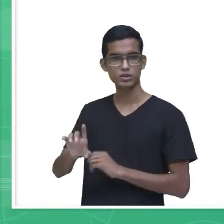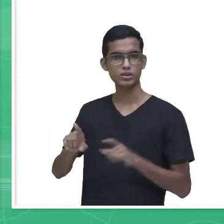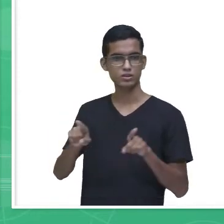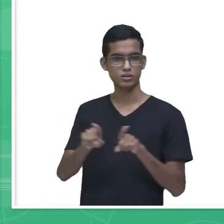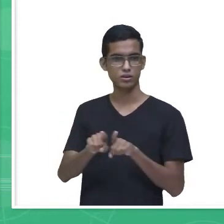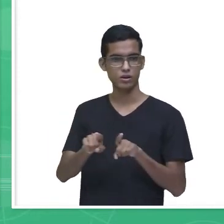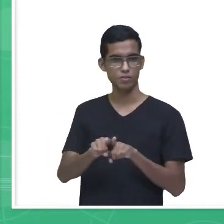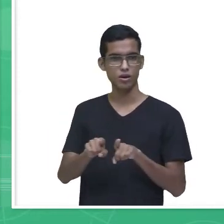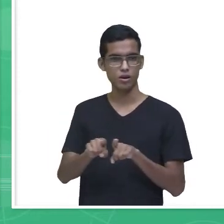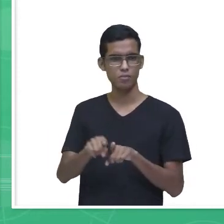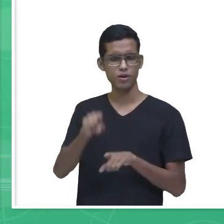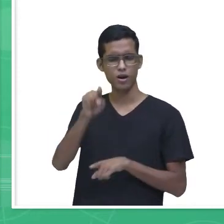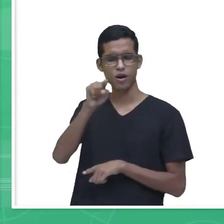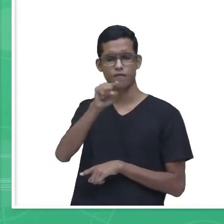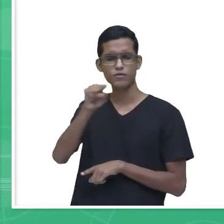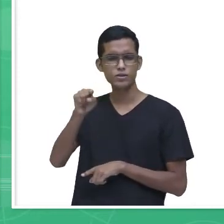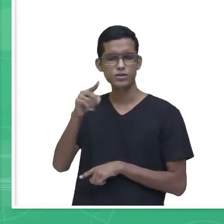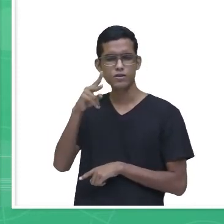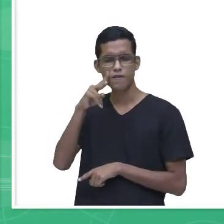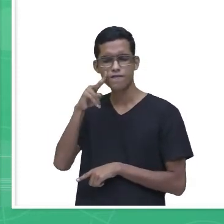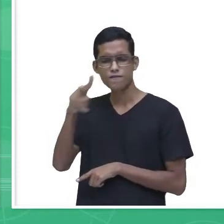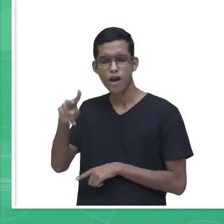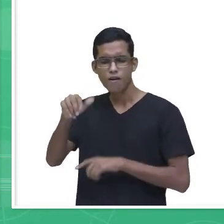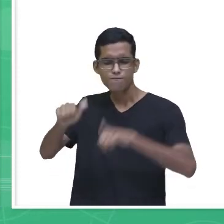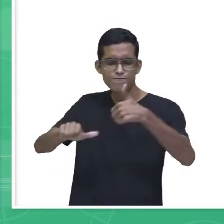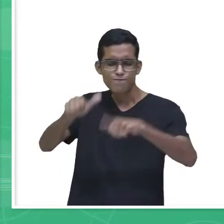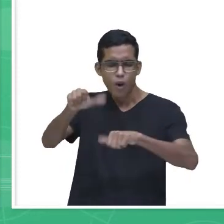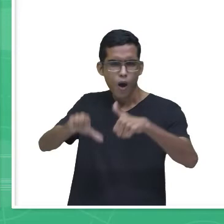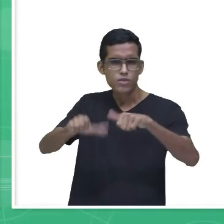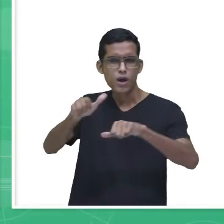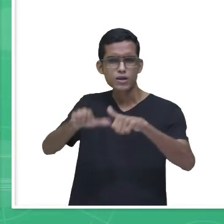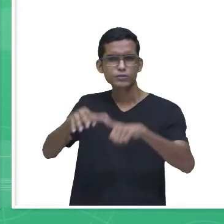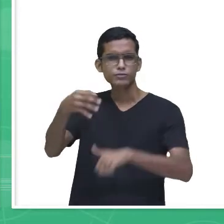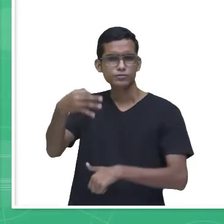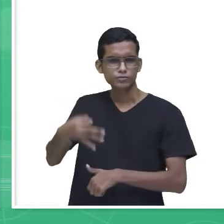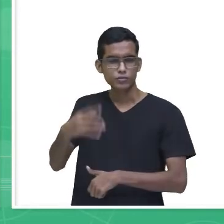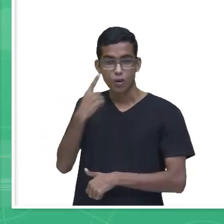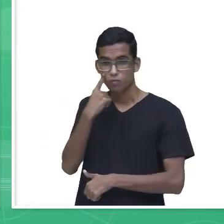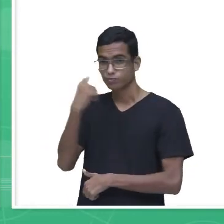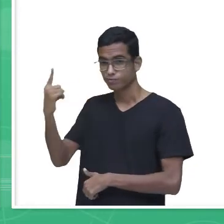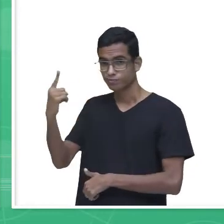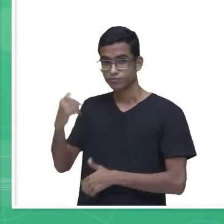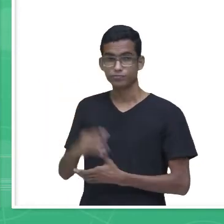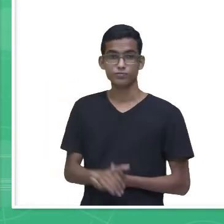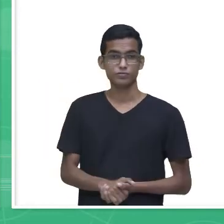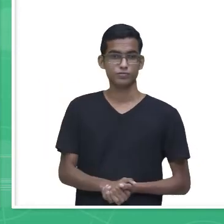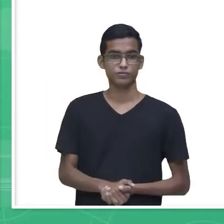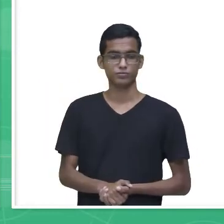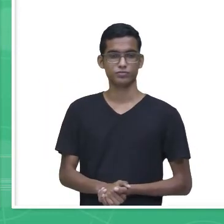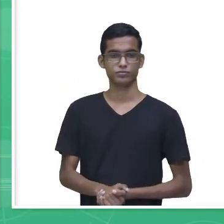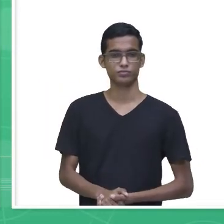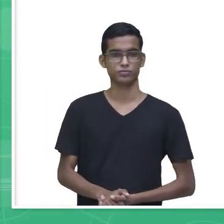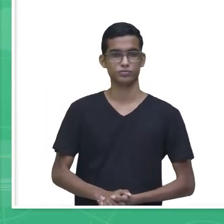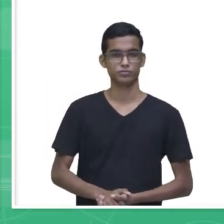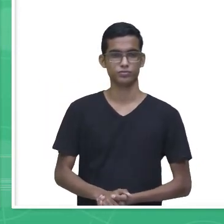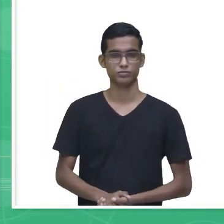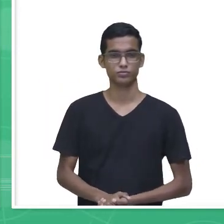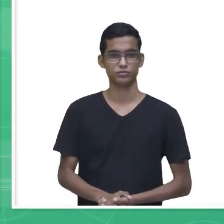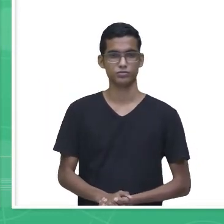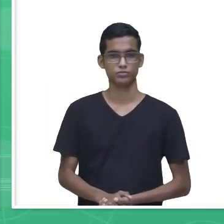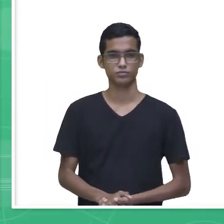alternativas para você verificar direitinho. Vamos lá para